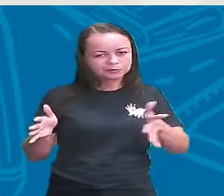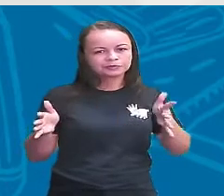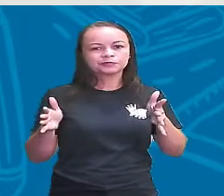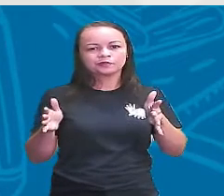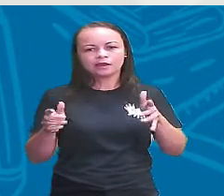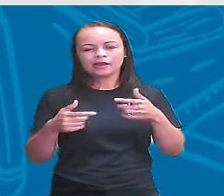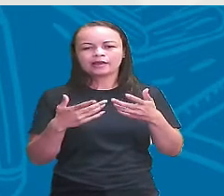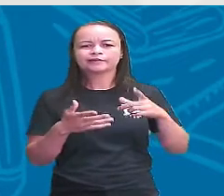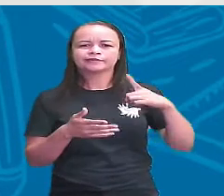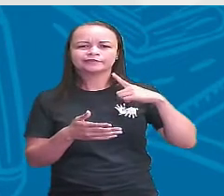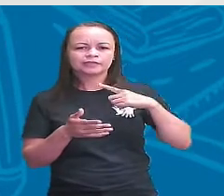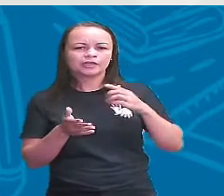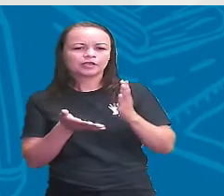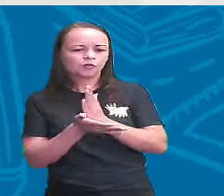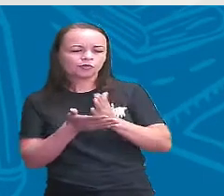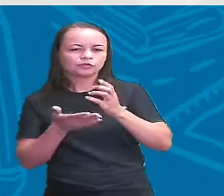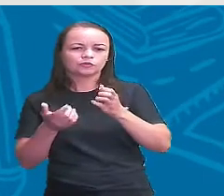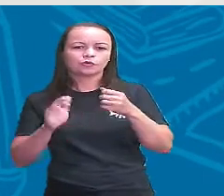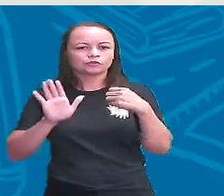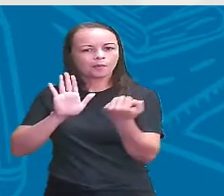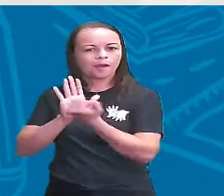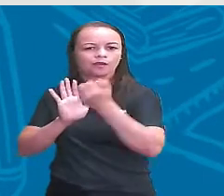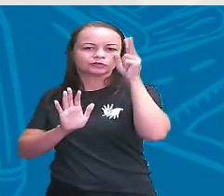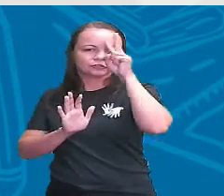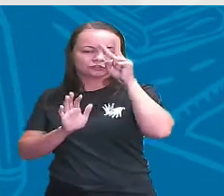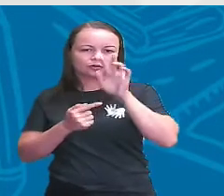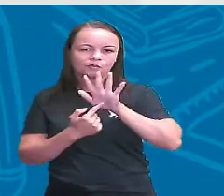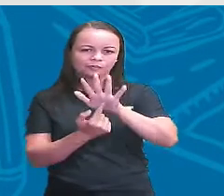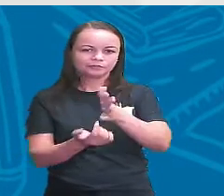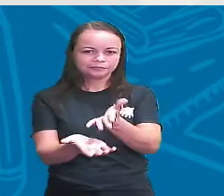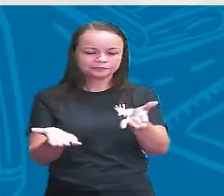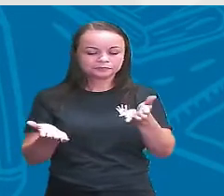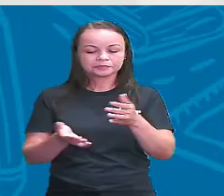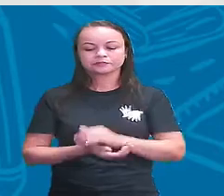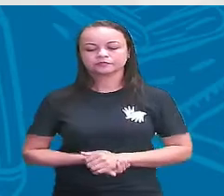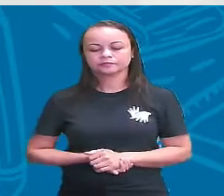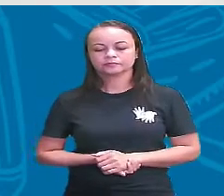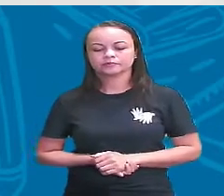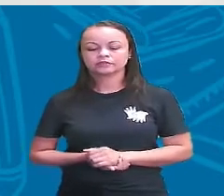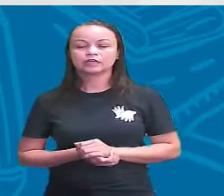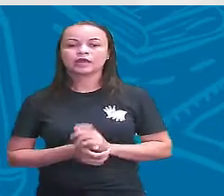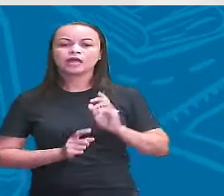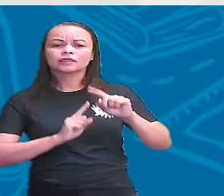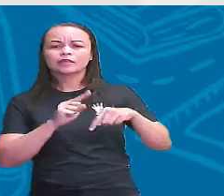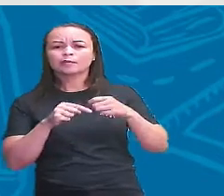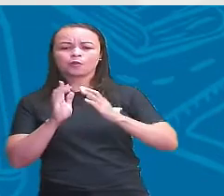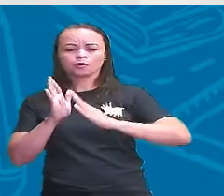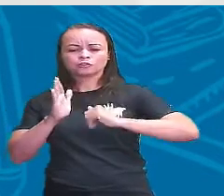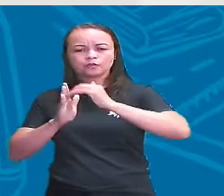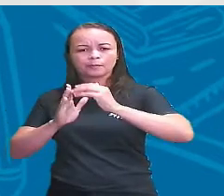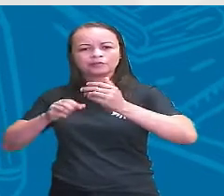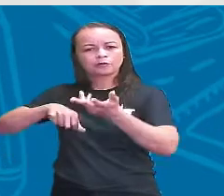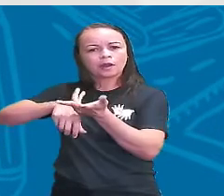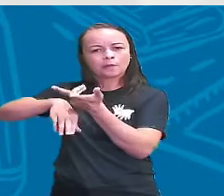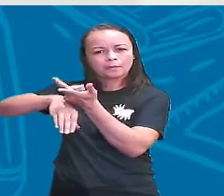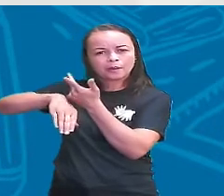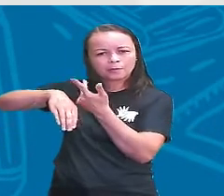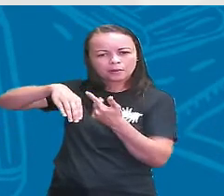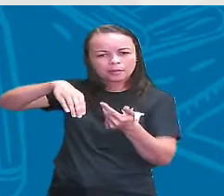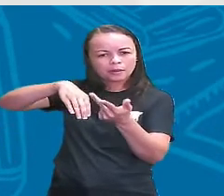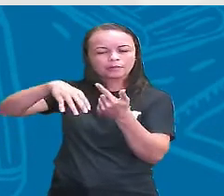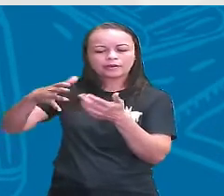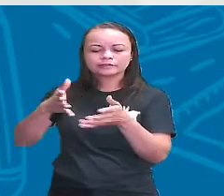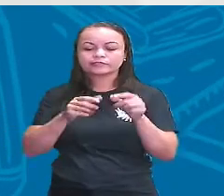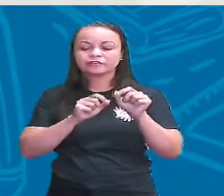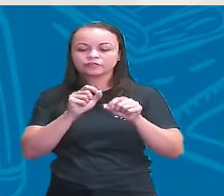alguns outros marcos históricos que eu quero mostrar para vocês. O que é que veio depois da pintura rupestre? Depois da pintura rupestre veio